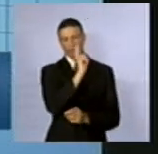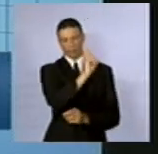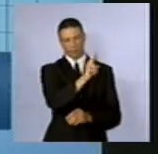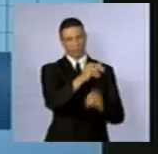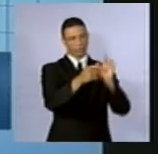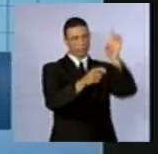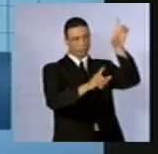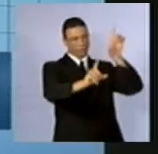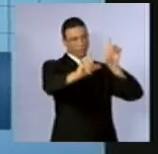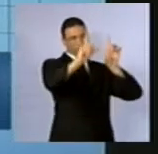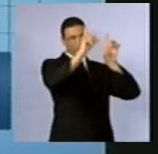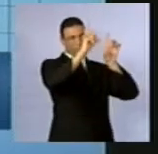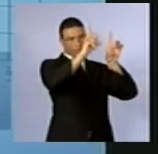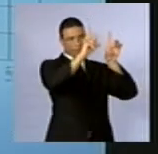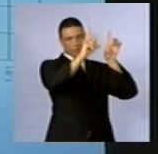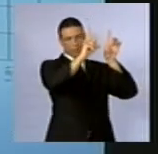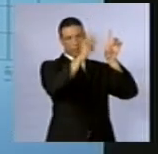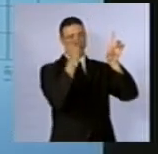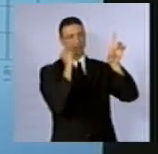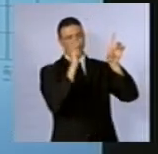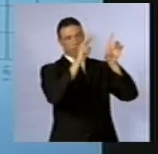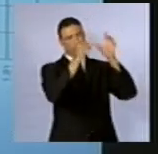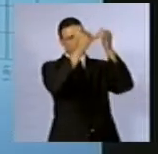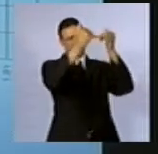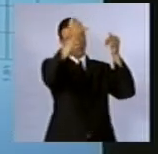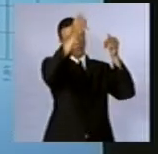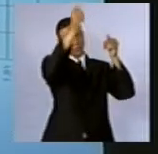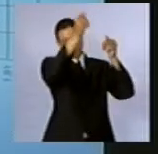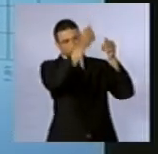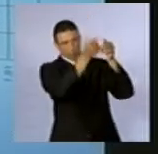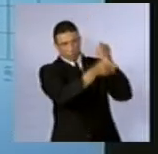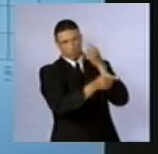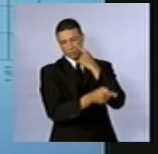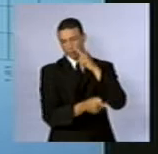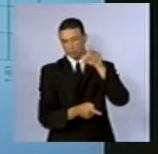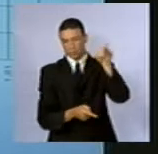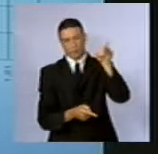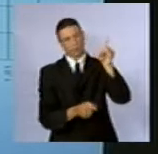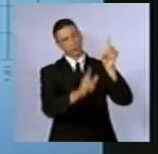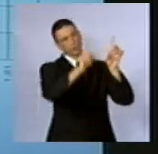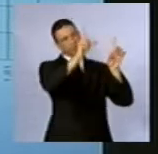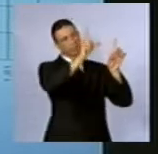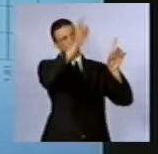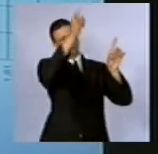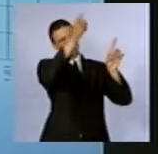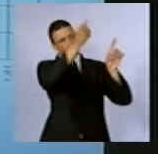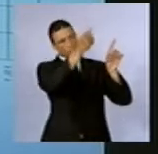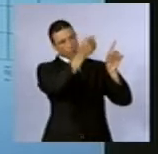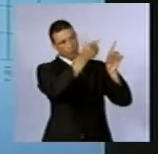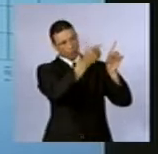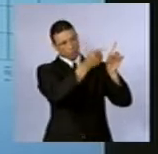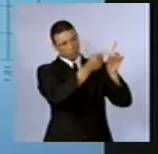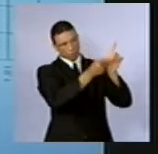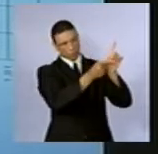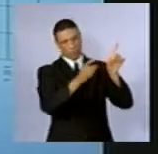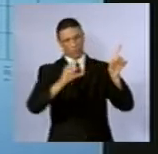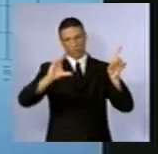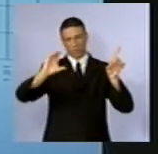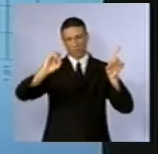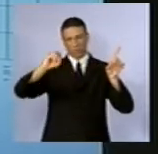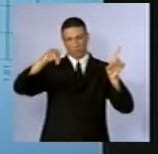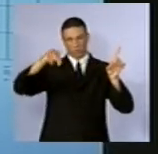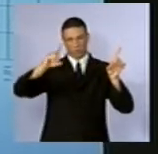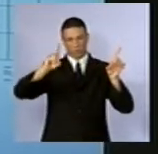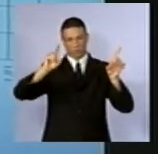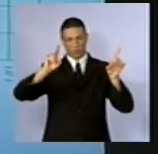mesma linha simulada, agora ali no ponto esquerdo da tela, né? A linha com uma altura, condutor, solo, em torno